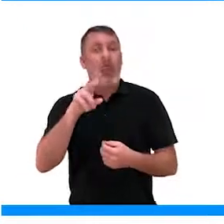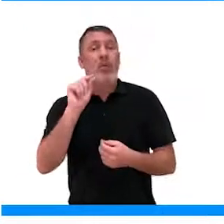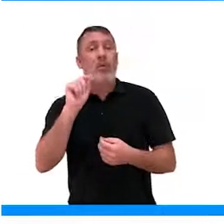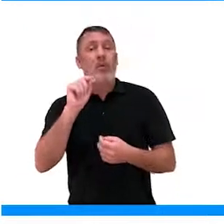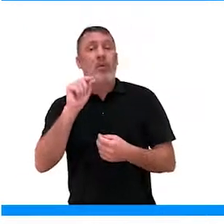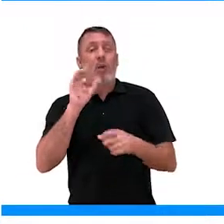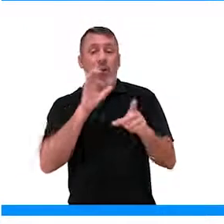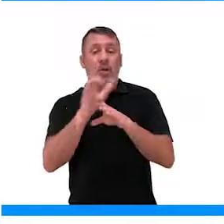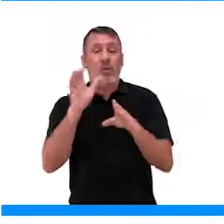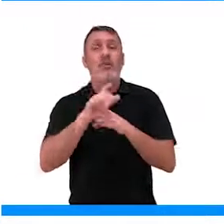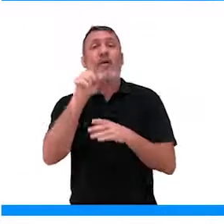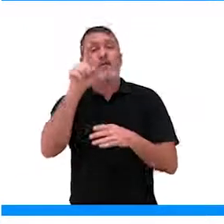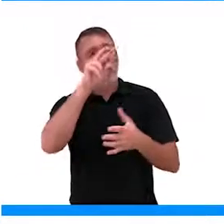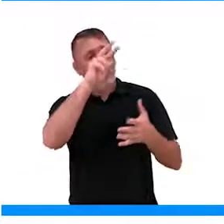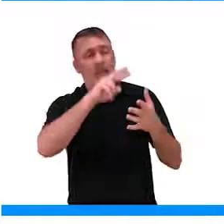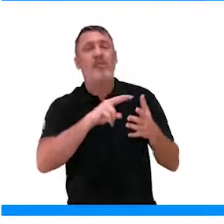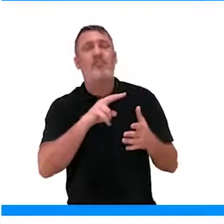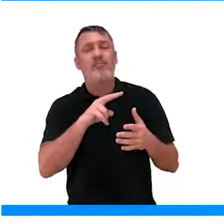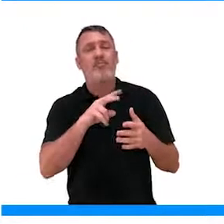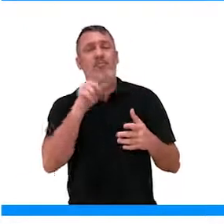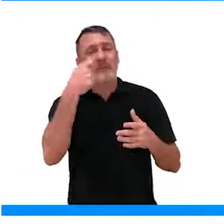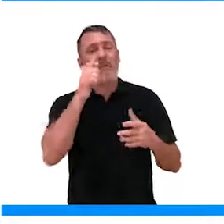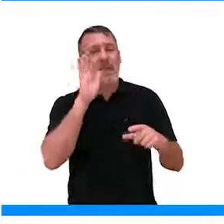dizer, faça alguma coisa,